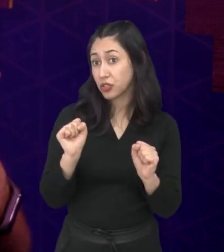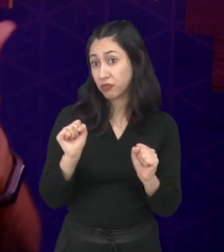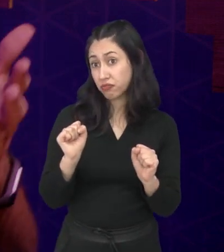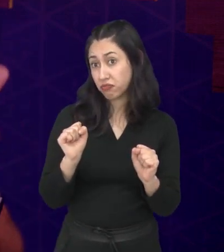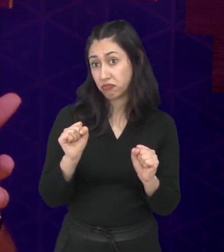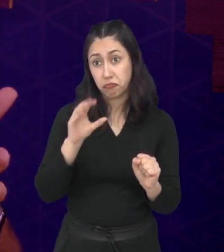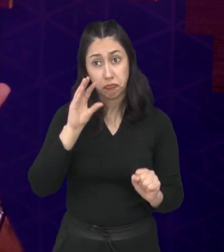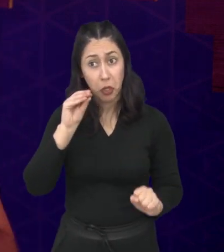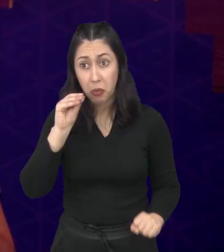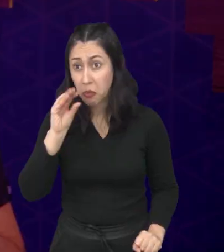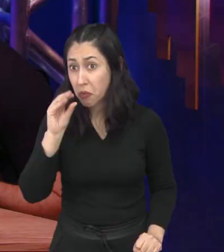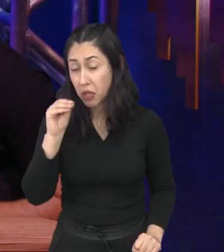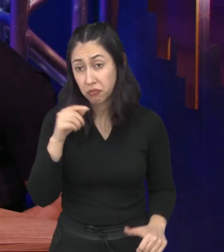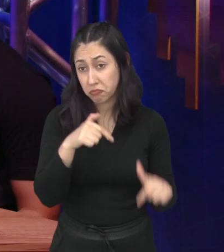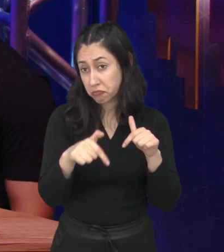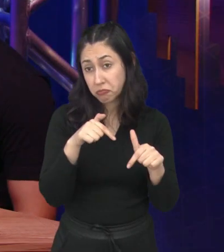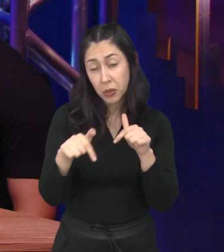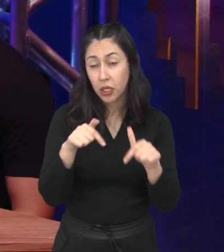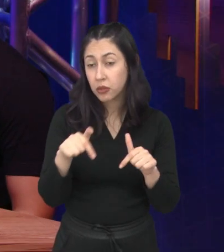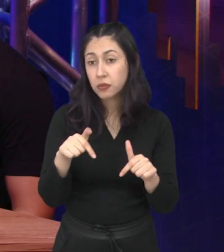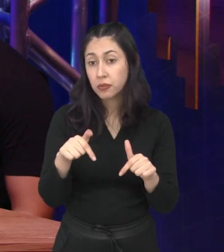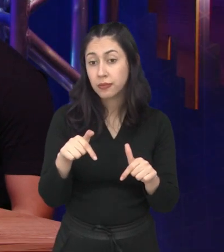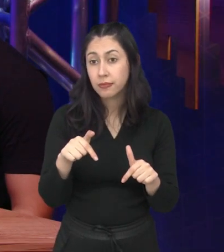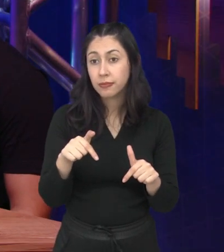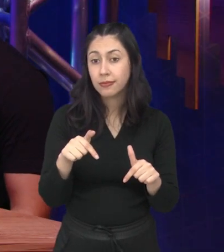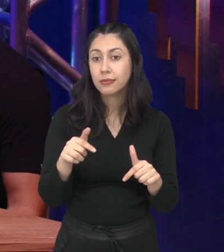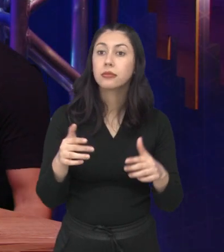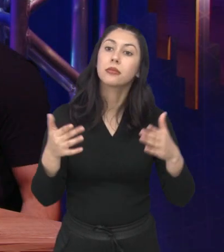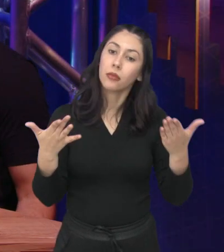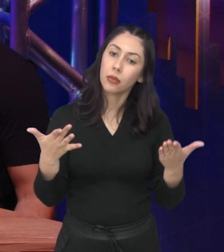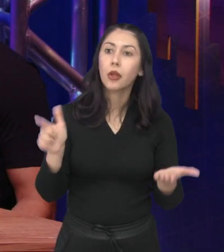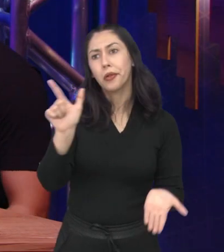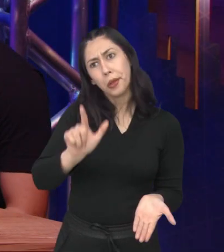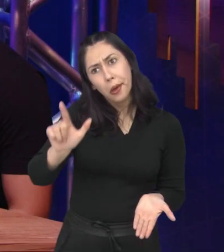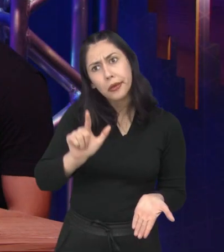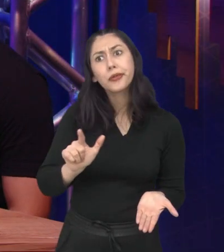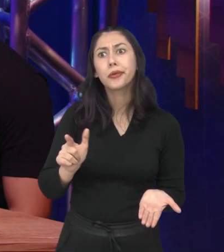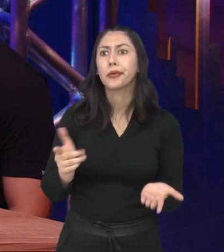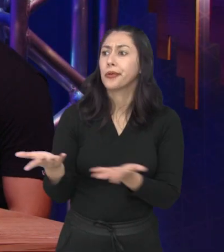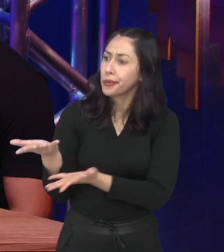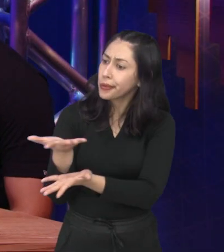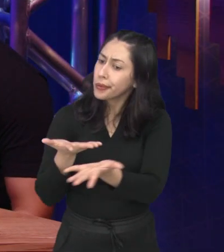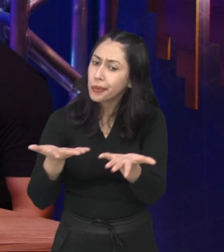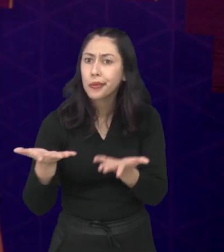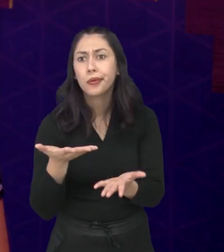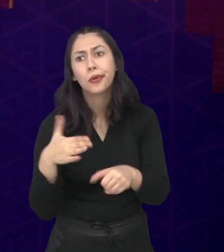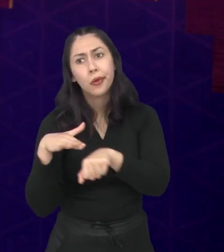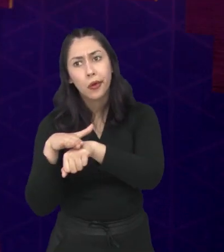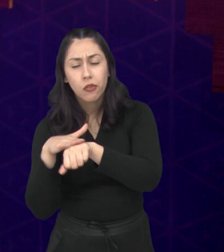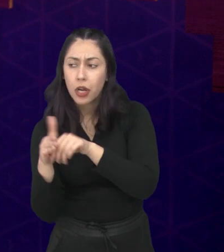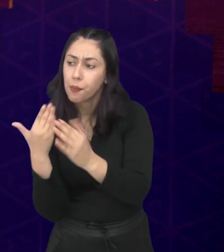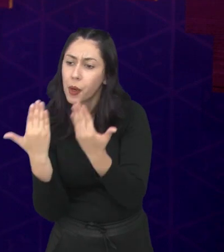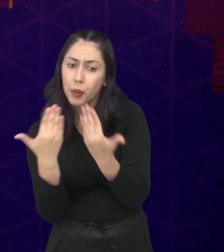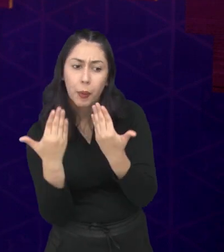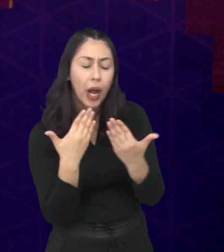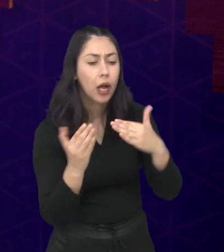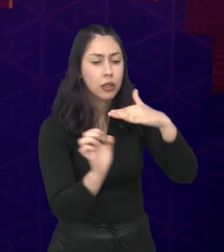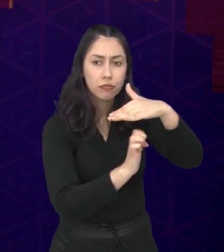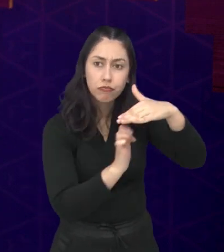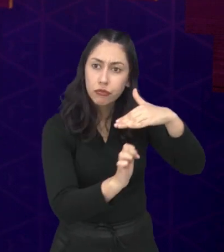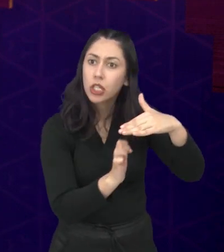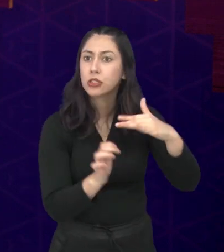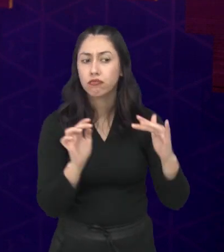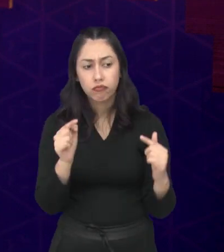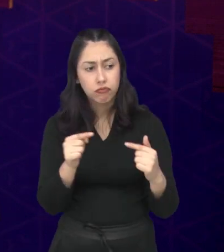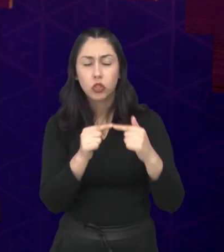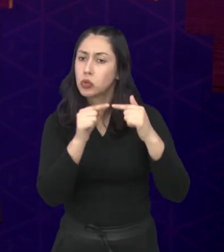um freela para a galera por aí, né? E é lógico, fala com seus amigos, entre em contato direto com as empresas, pode ser